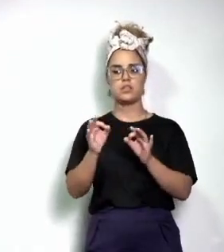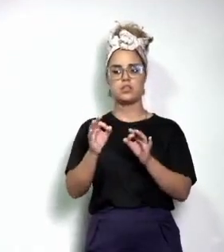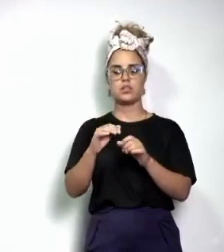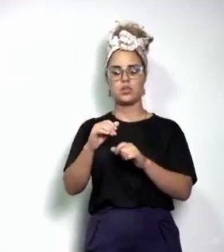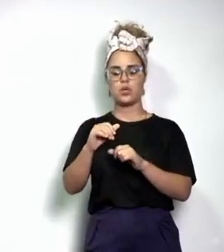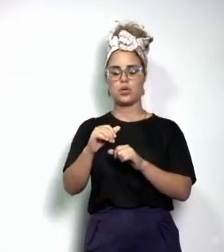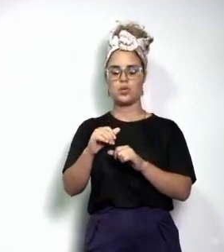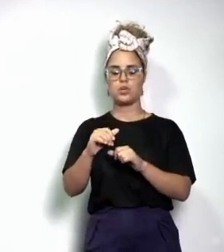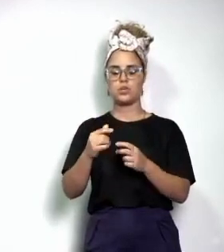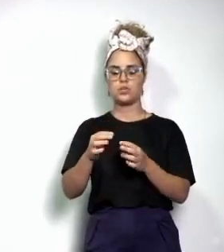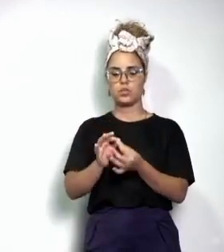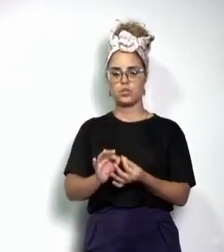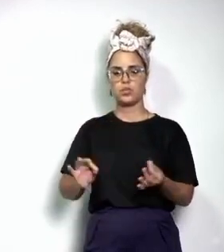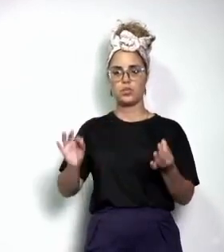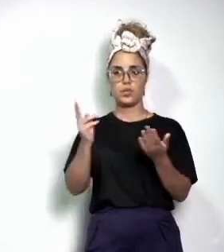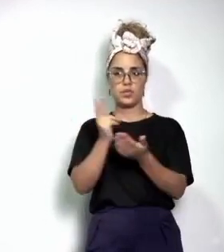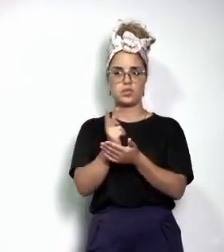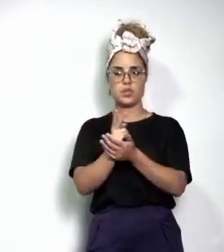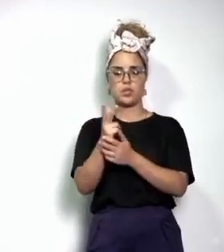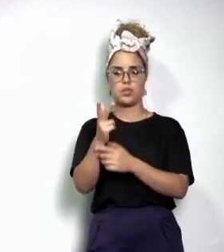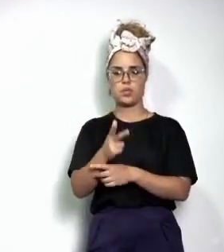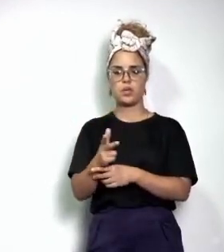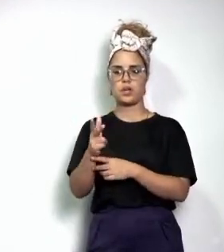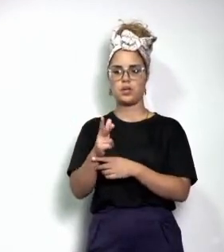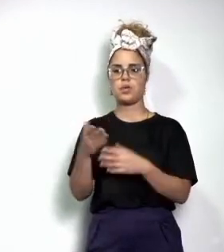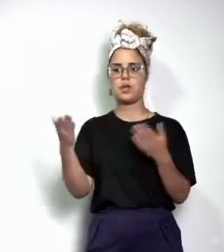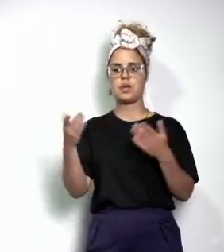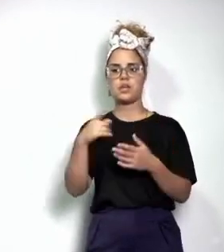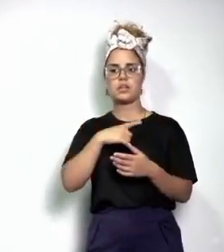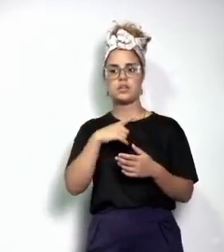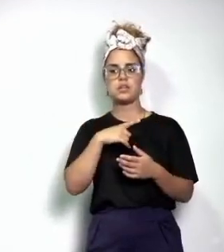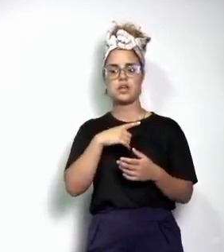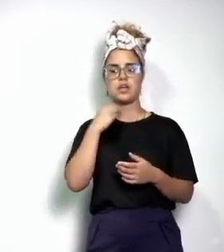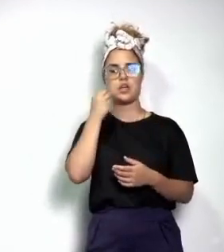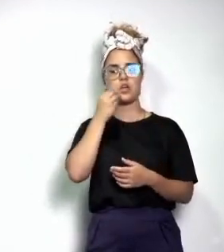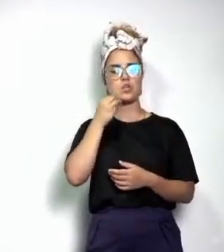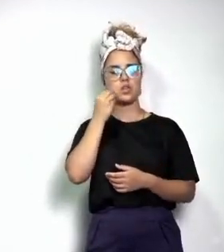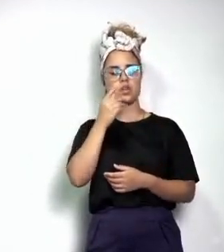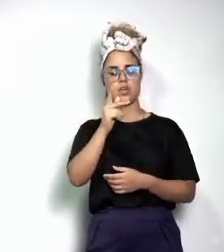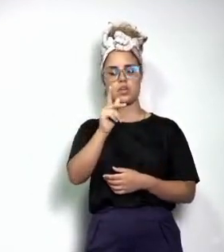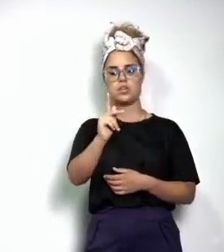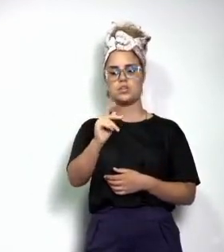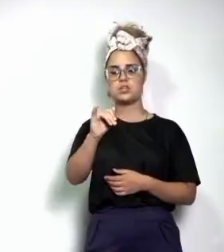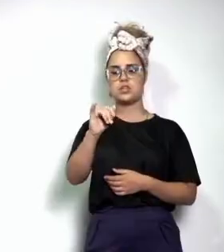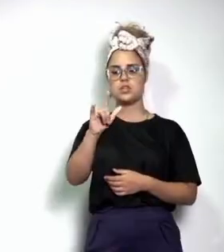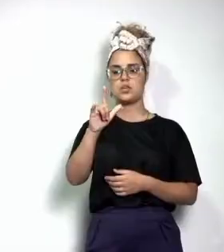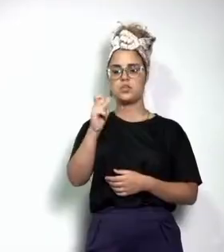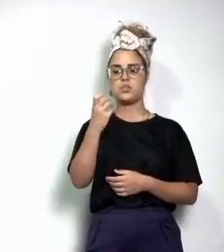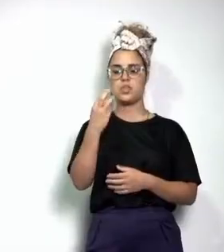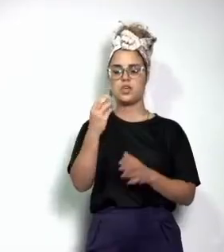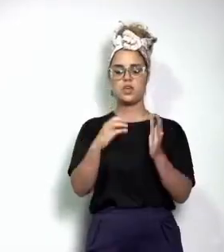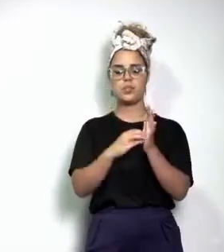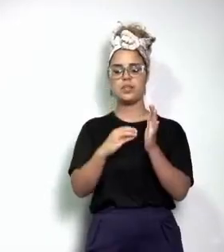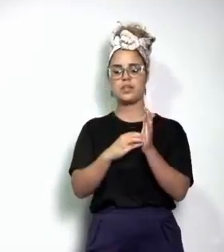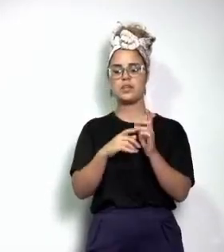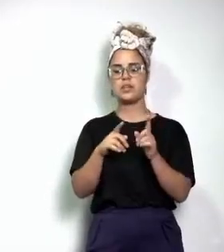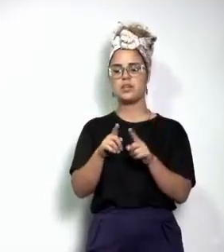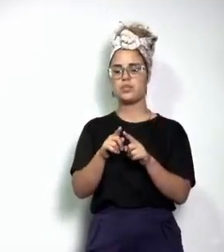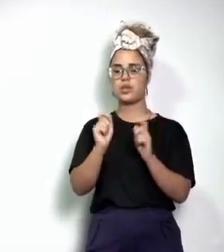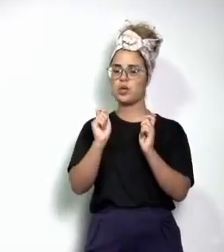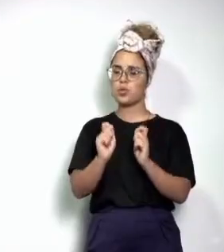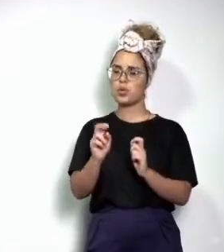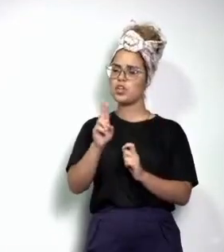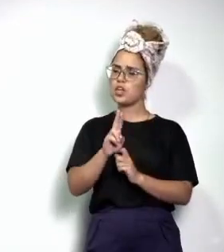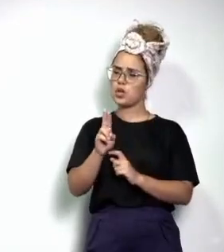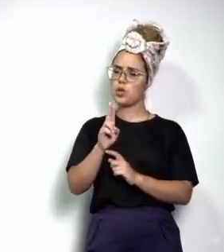na câmera. Aqui a gente tem um teste de pilha e bateria, que também pode ser útil, apesar que eu acabei nunca